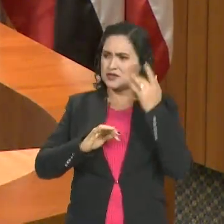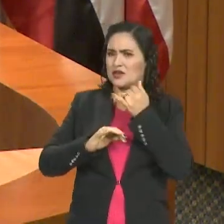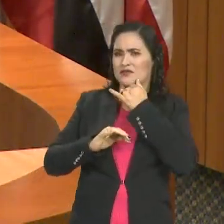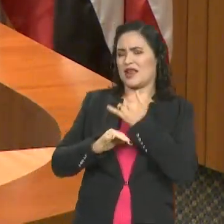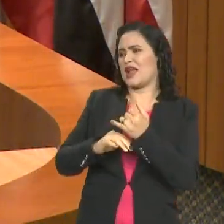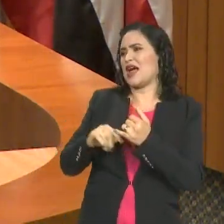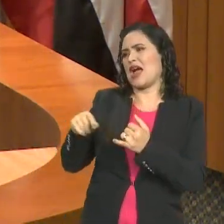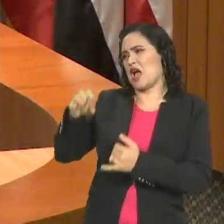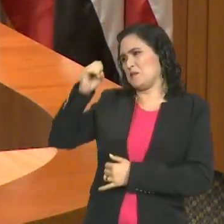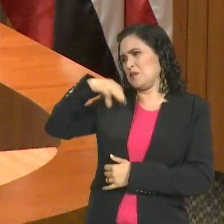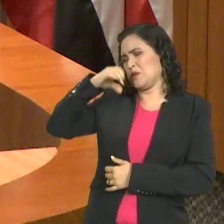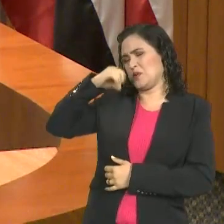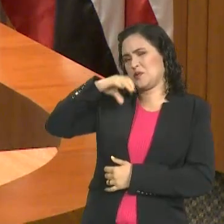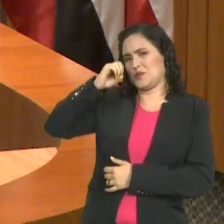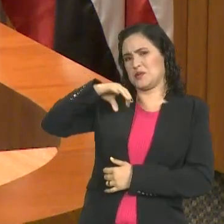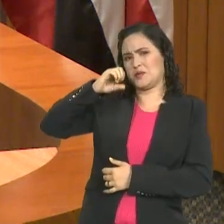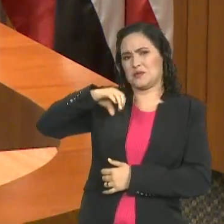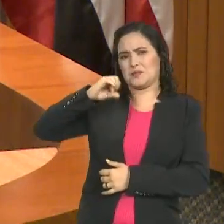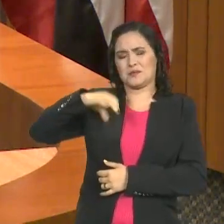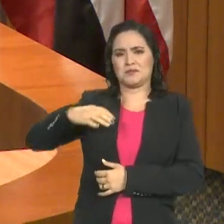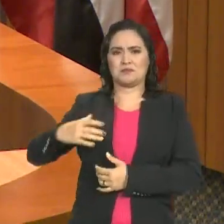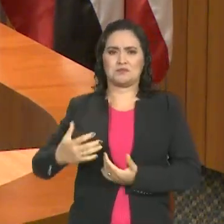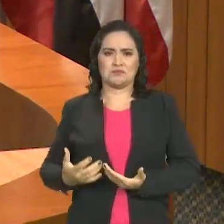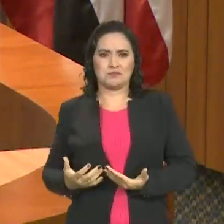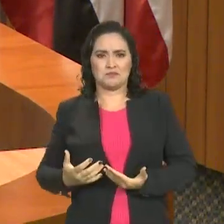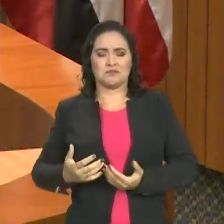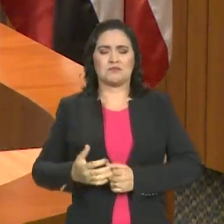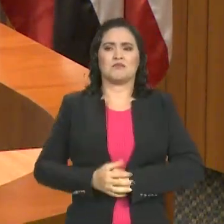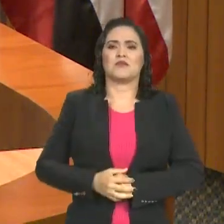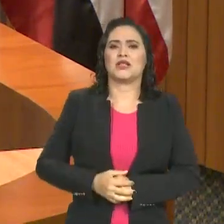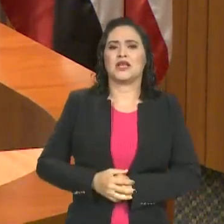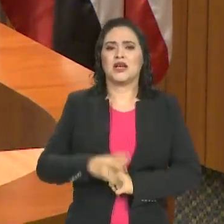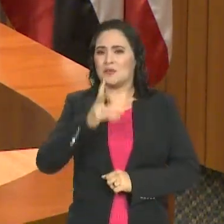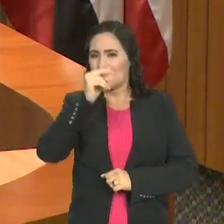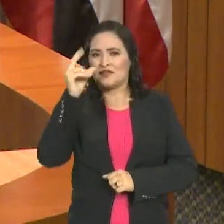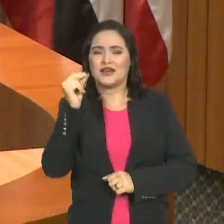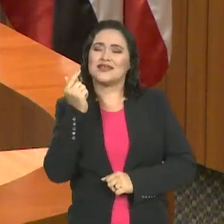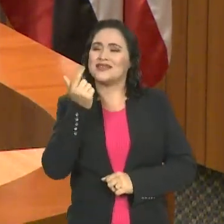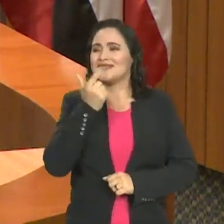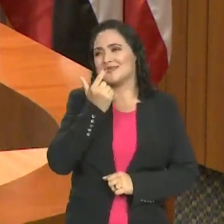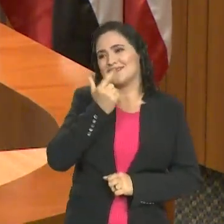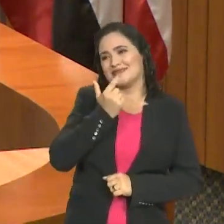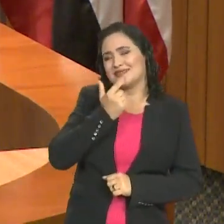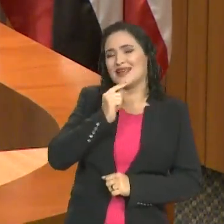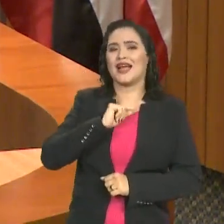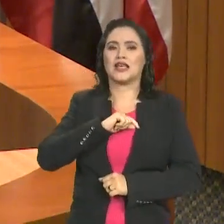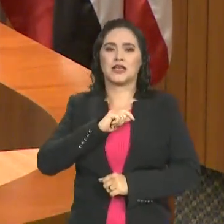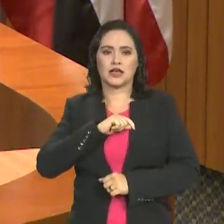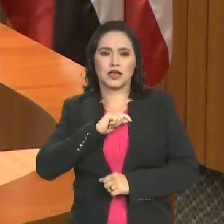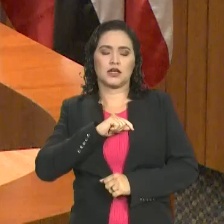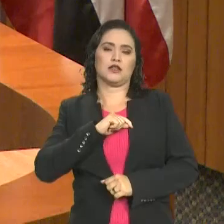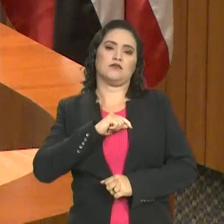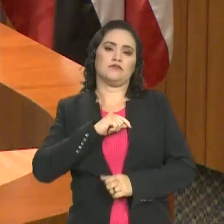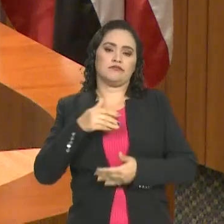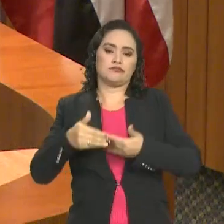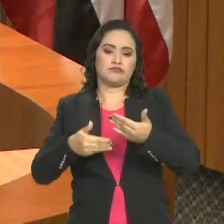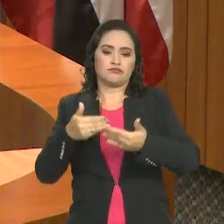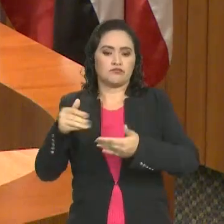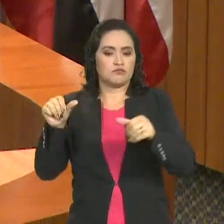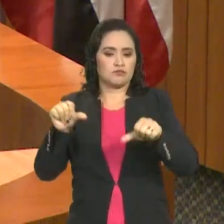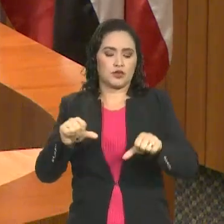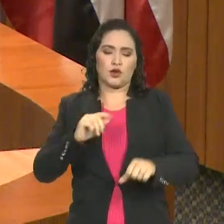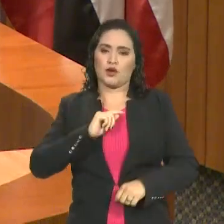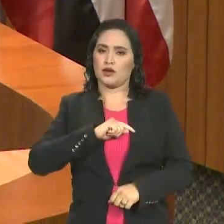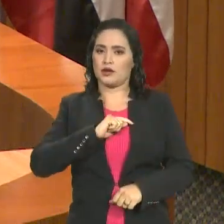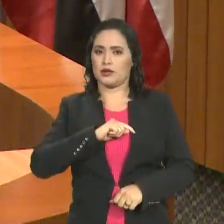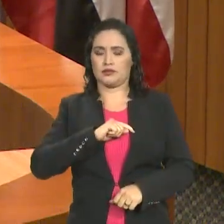e as pessoas, infelizmente, caem. Mas cada vez menos as pessoas serão enganadas, cada vez mais haverá despertares. E por